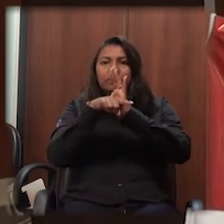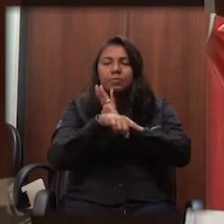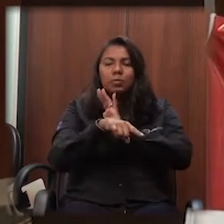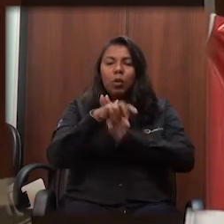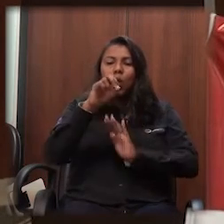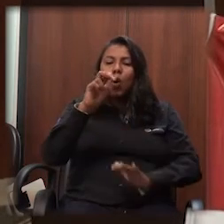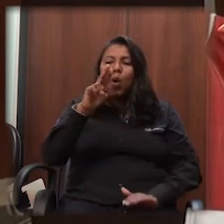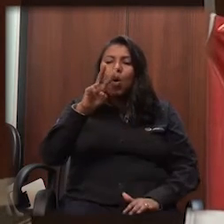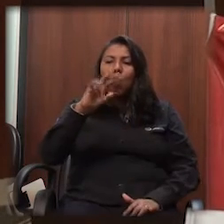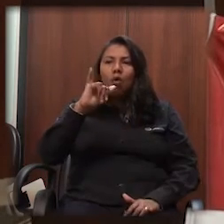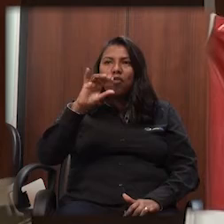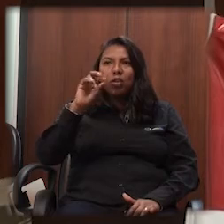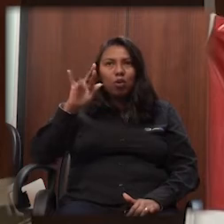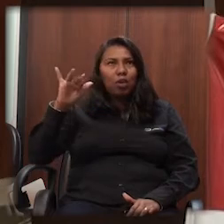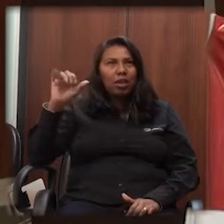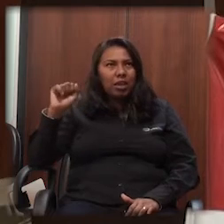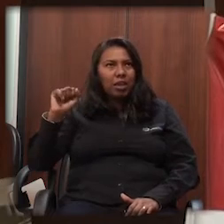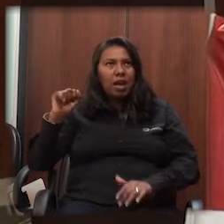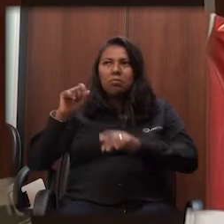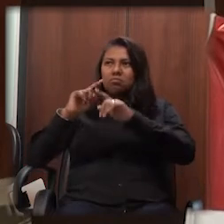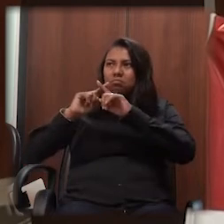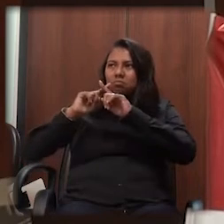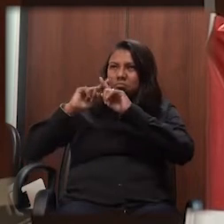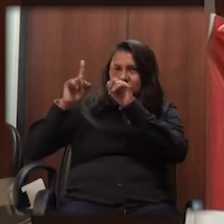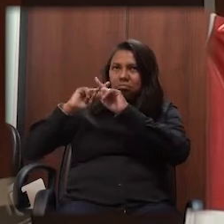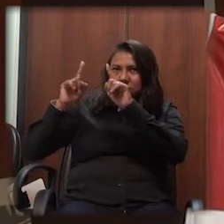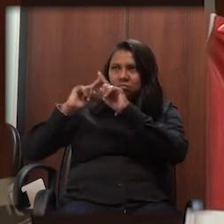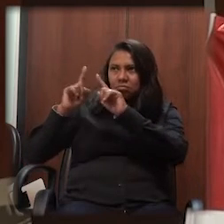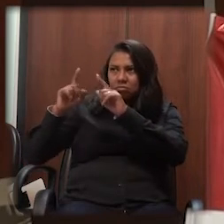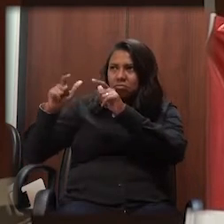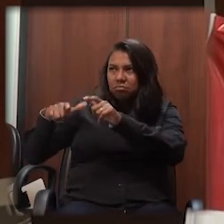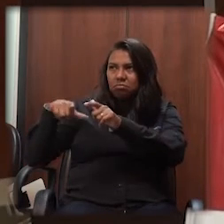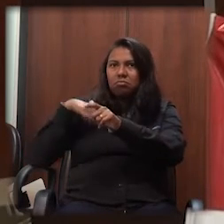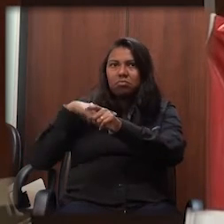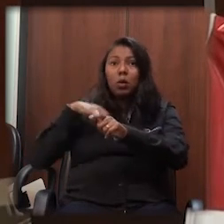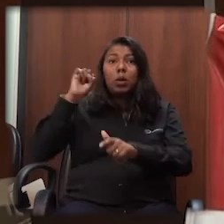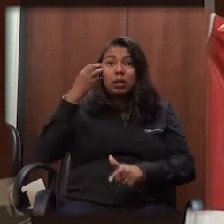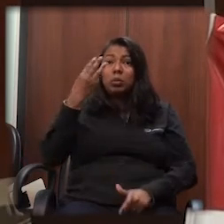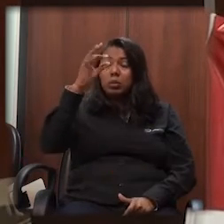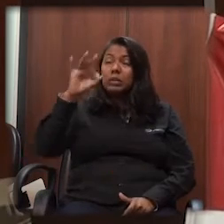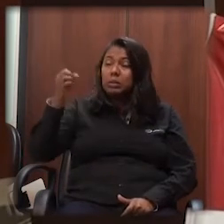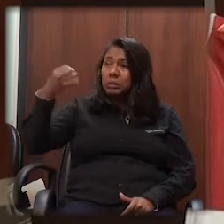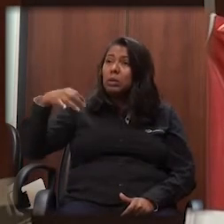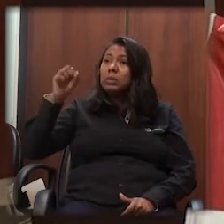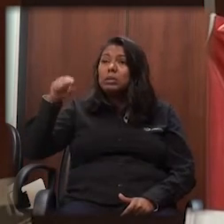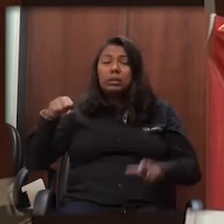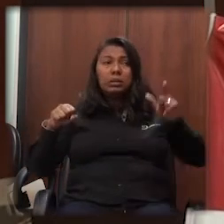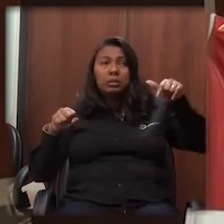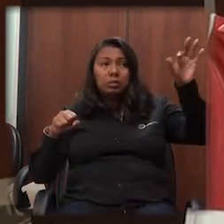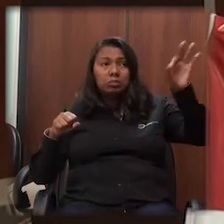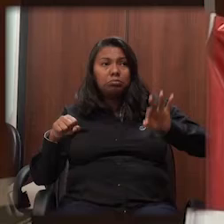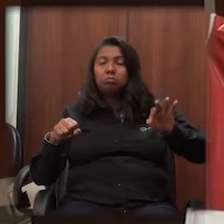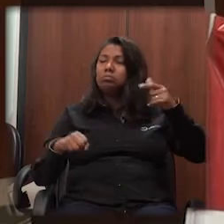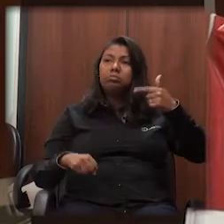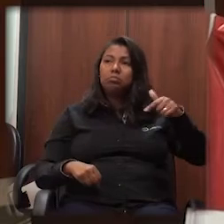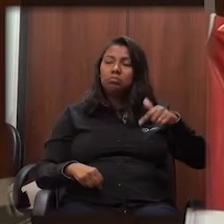ouvidoria. Se existe naquelas instituições espaços de ouvidoria. 83% indicam que sim e 17% indicam que